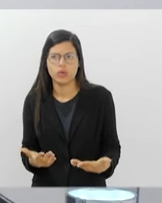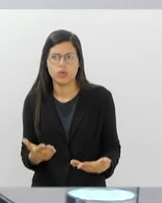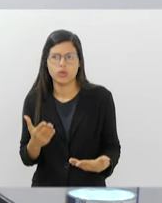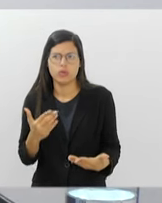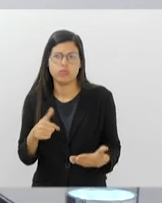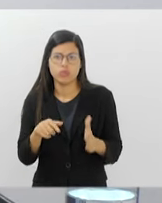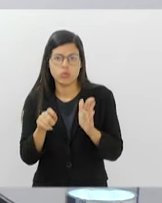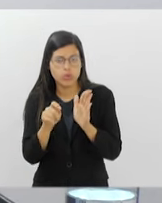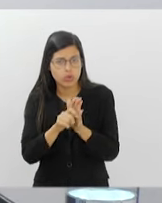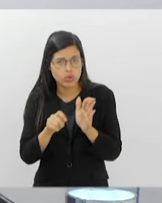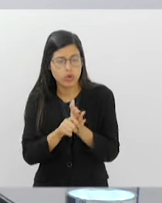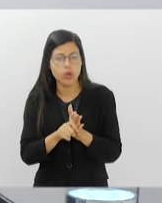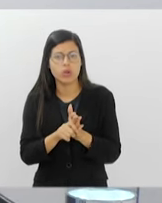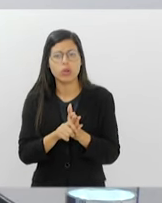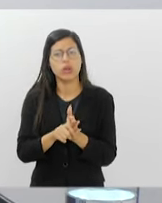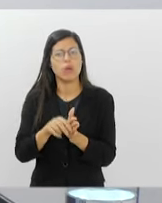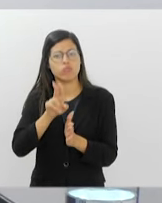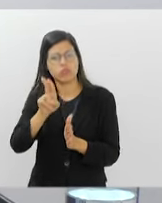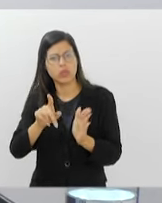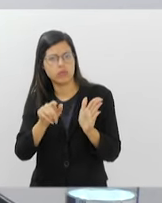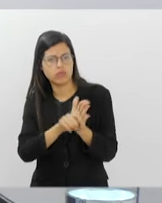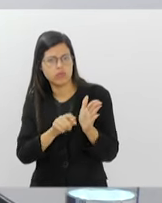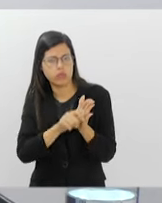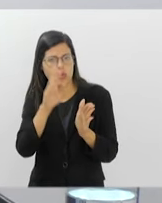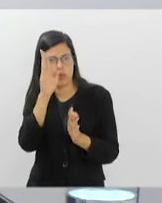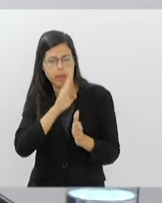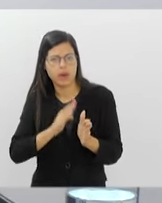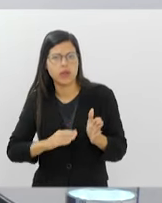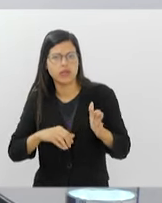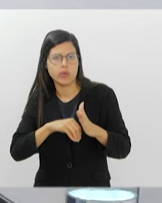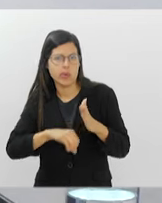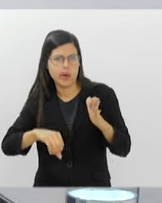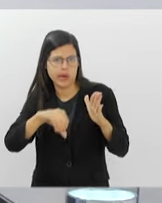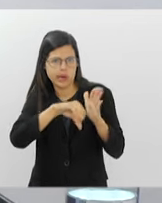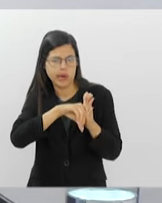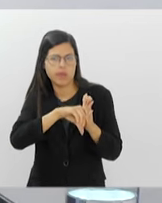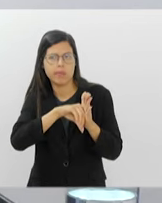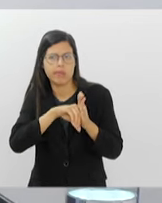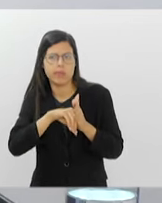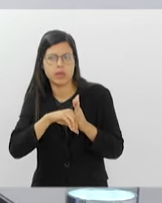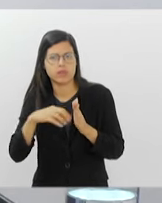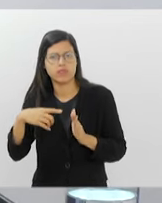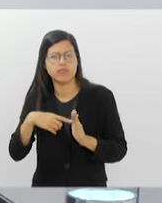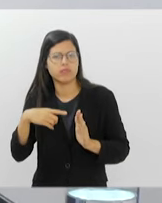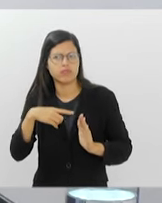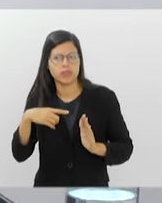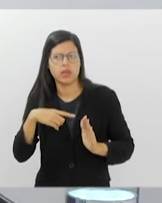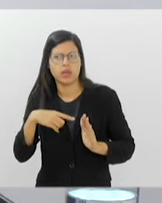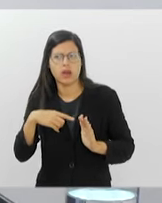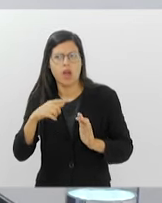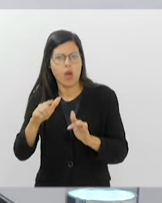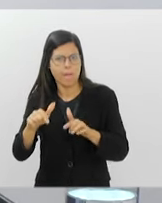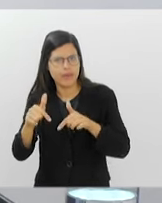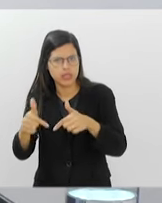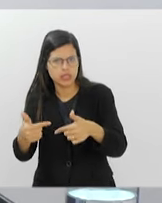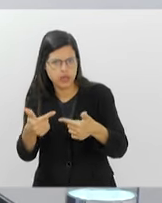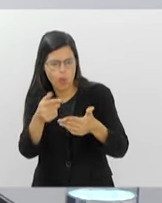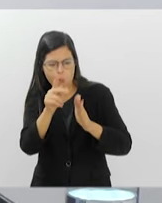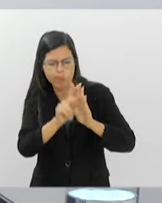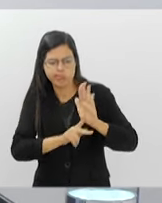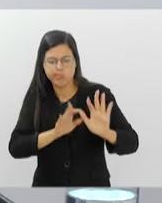droga consumo de droga no Brasil é crime haverá algum tipo de operação algum